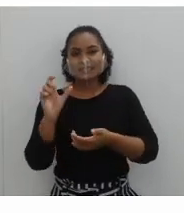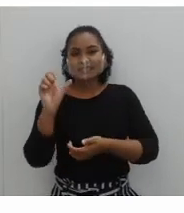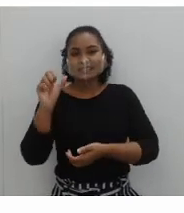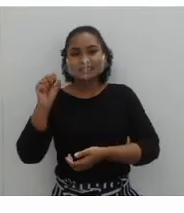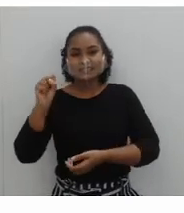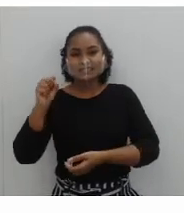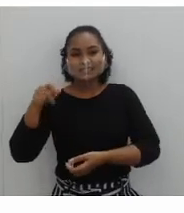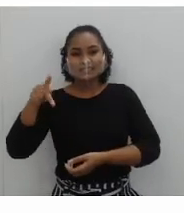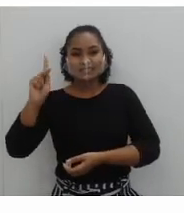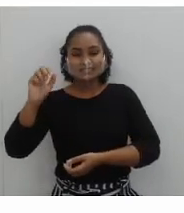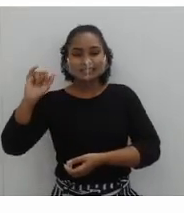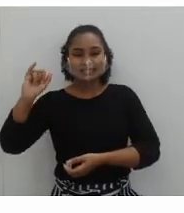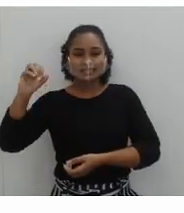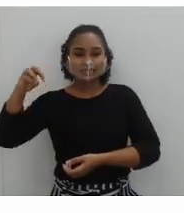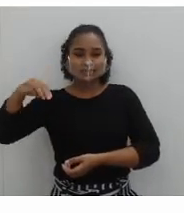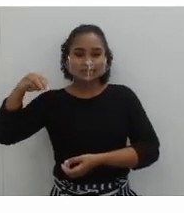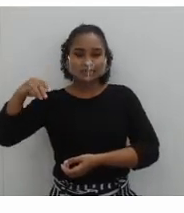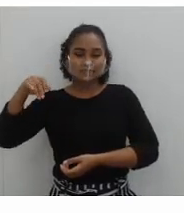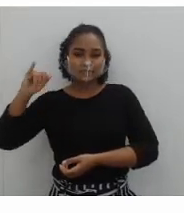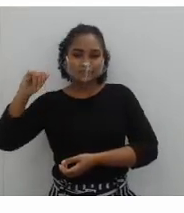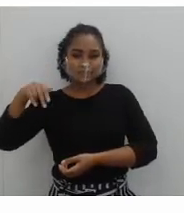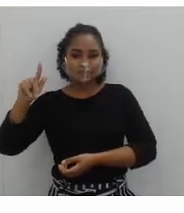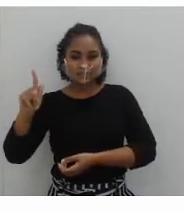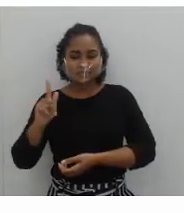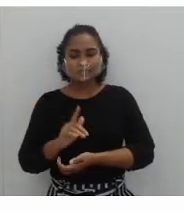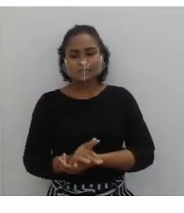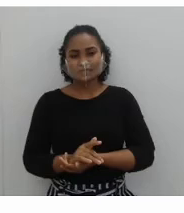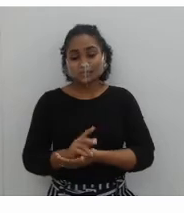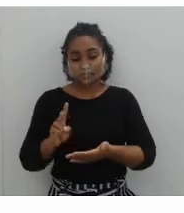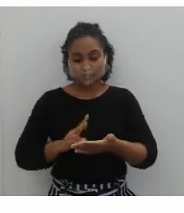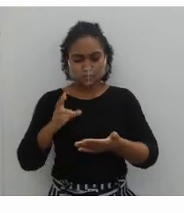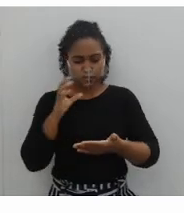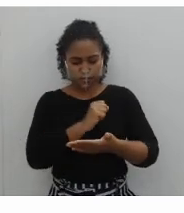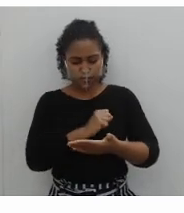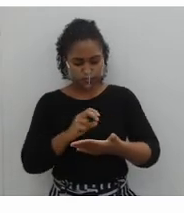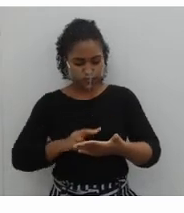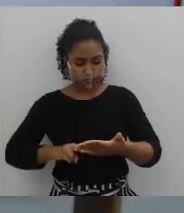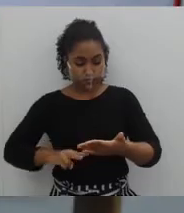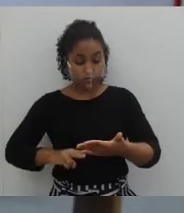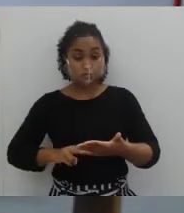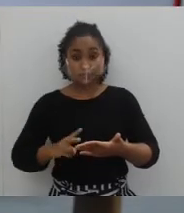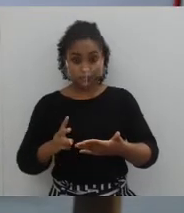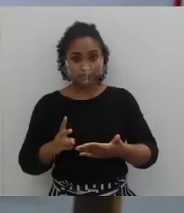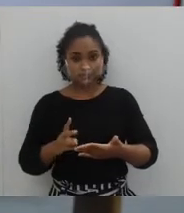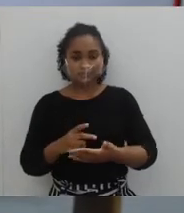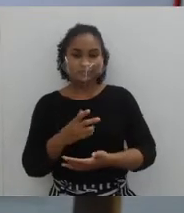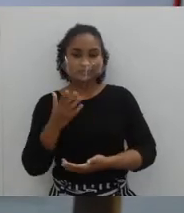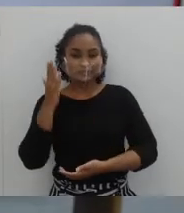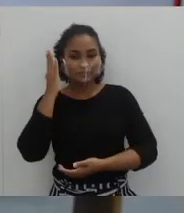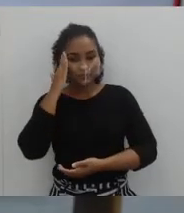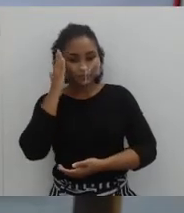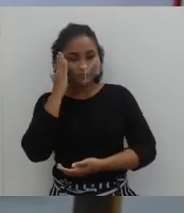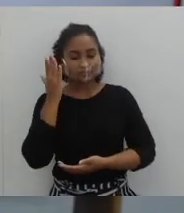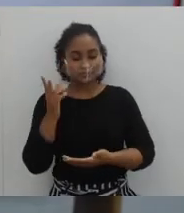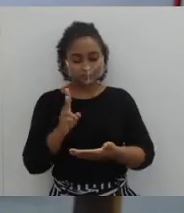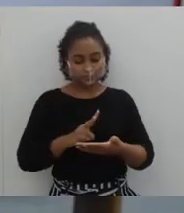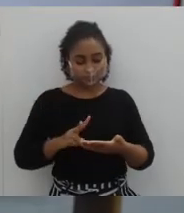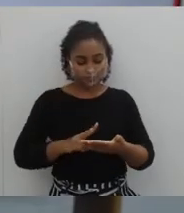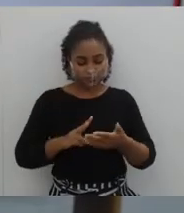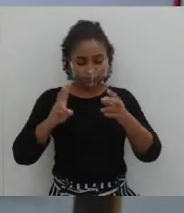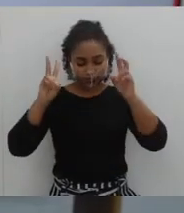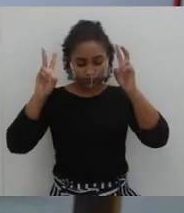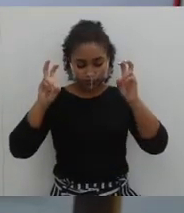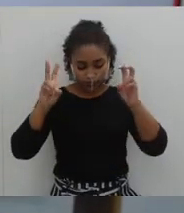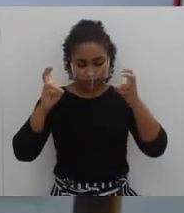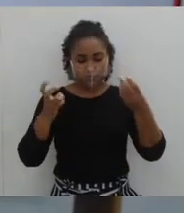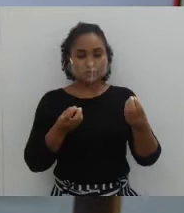É uma leitura rápida e geral. Ou seja, quando você tiver com o texto na sua frente, você vai ler o título,